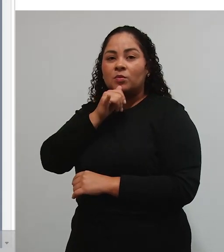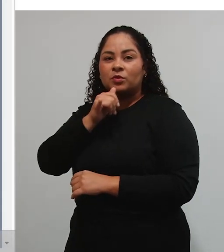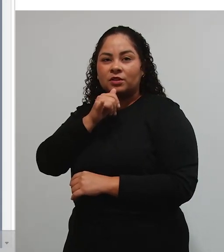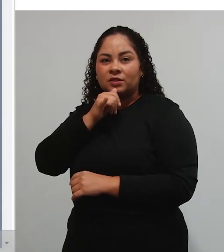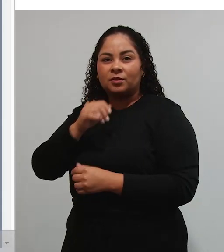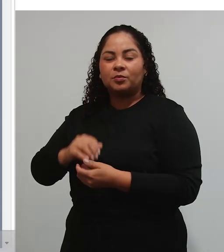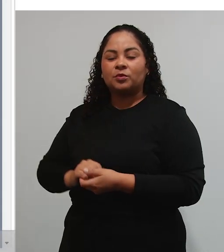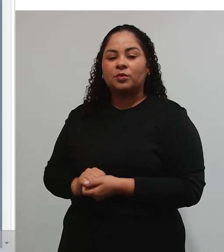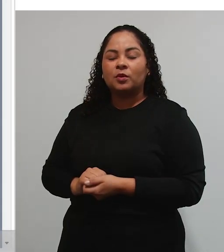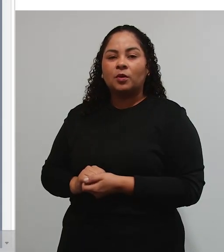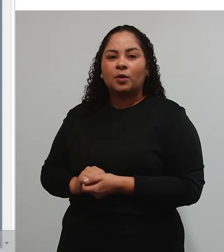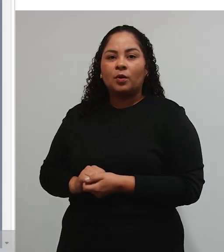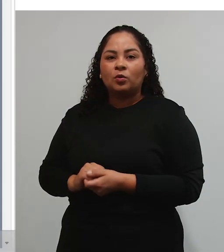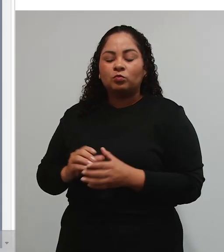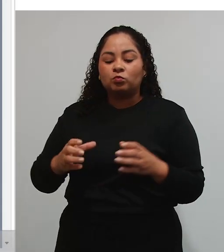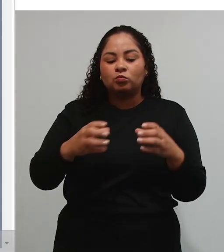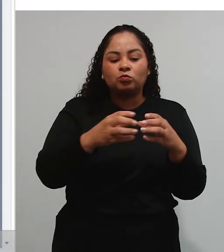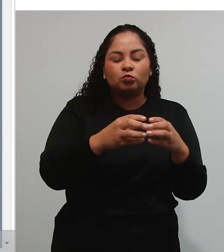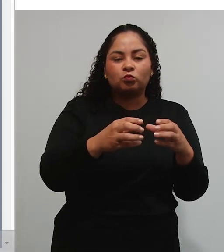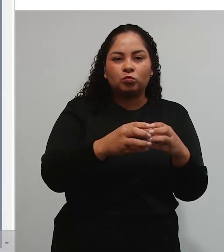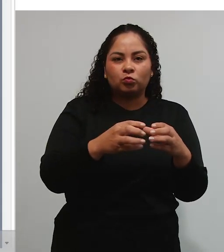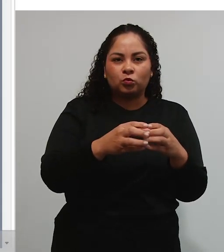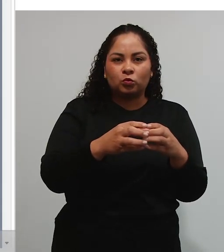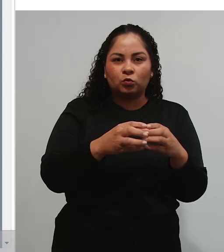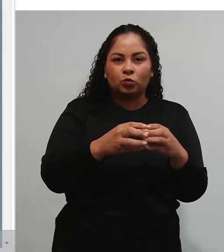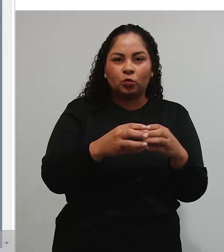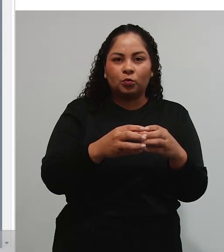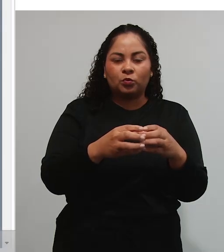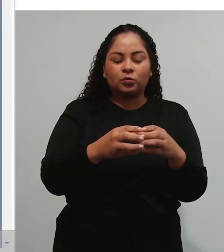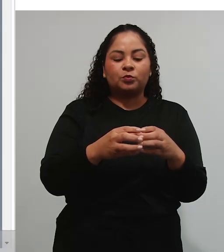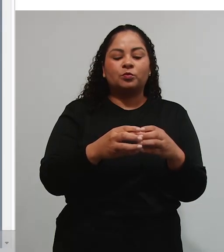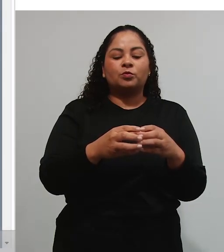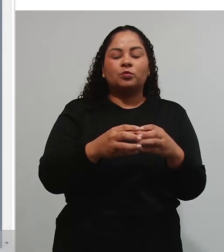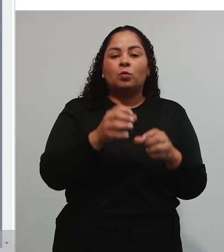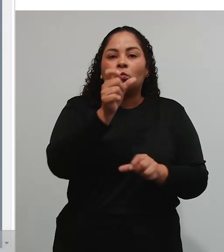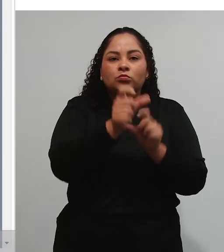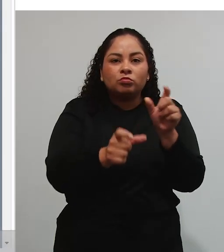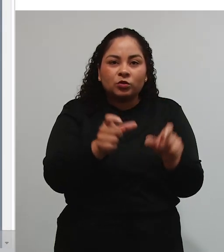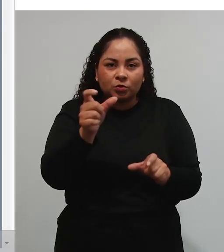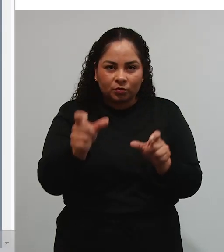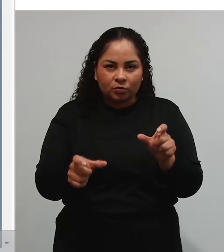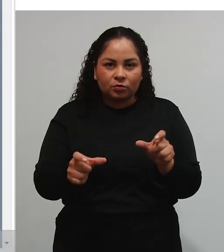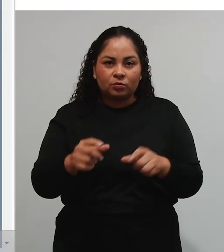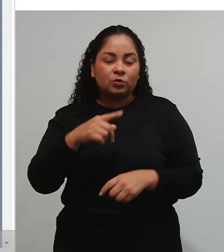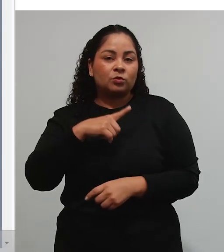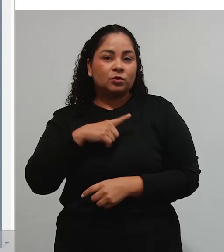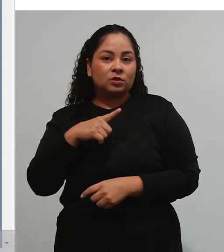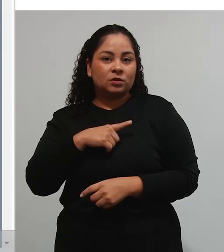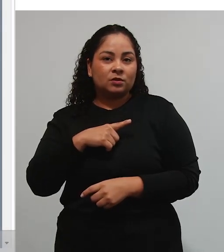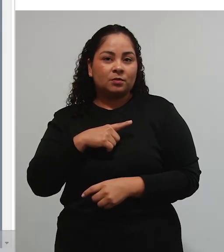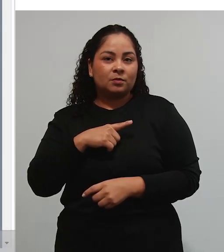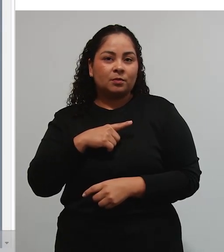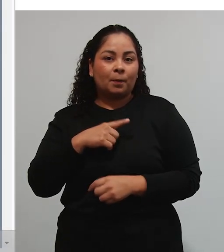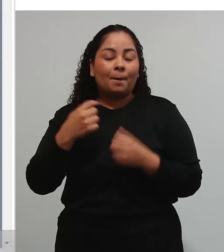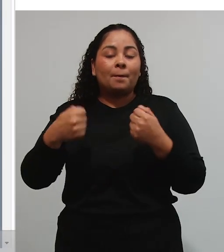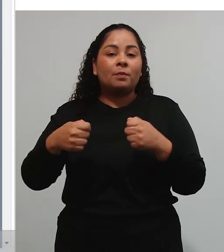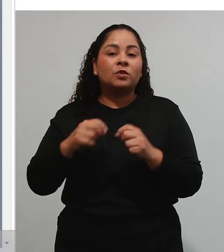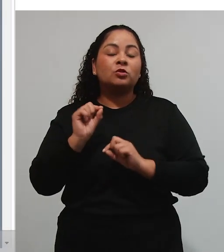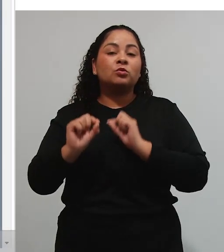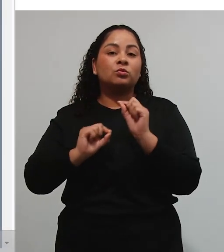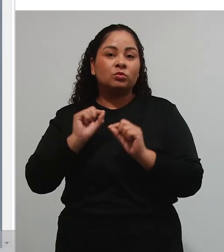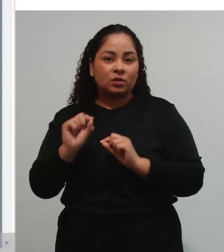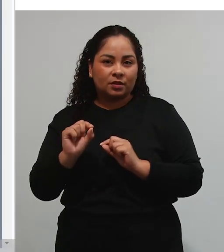para inserirmos em um grupo social e para a aprendizagem e desenvolvimento do ser humano, buscamos um